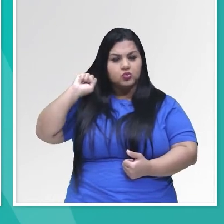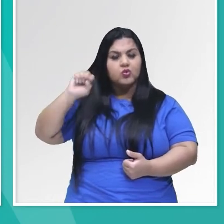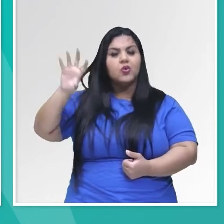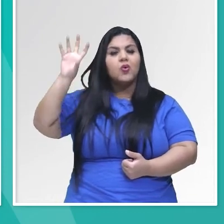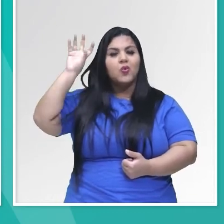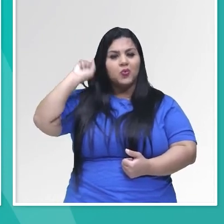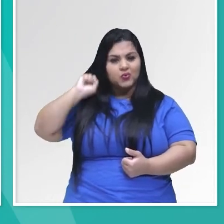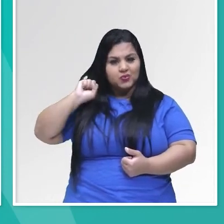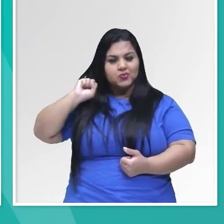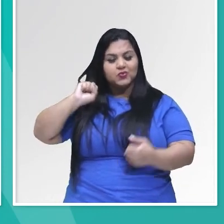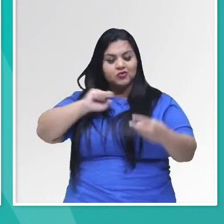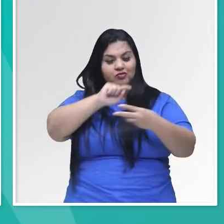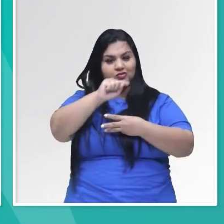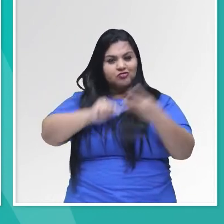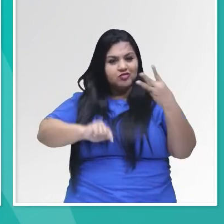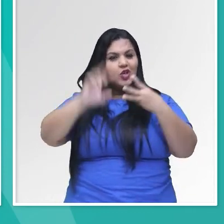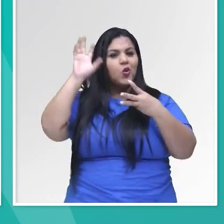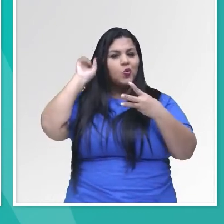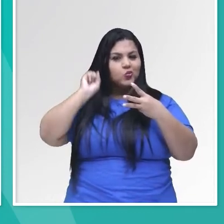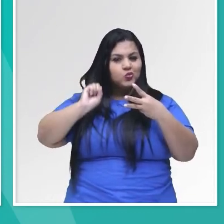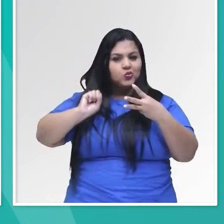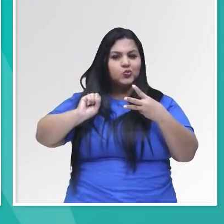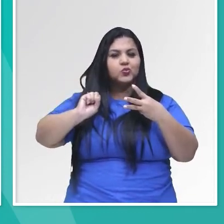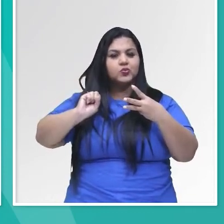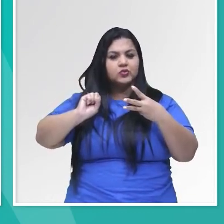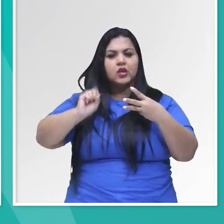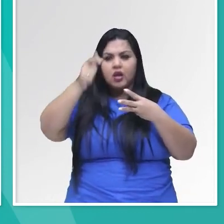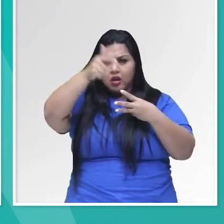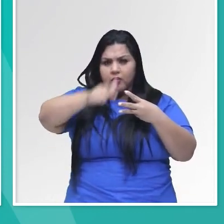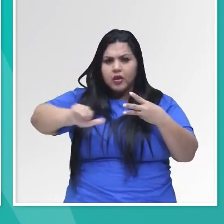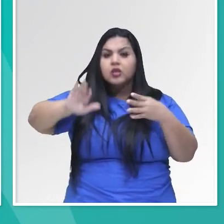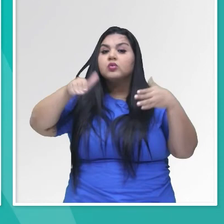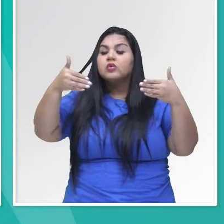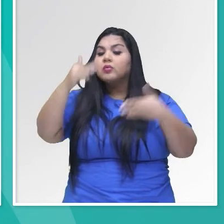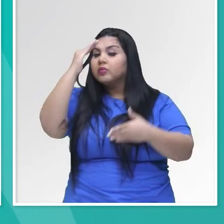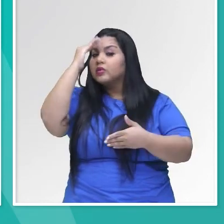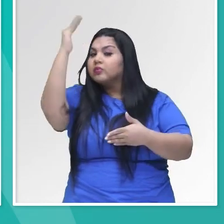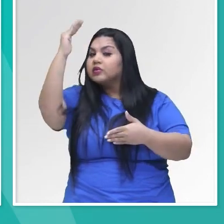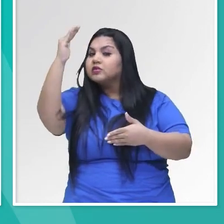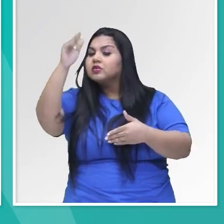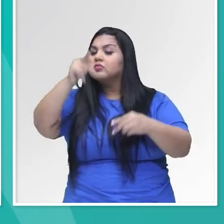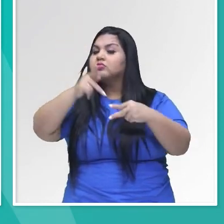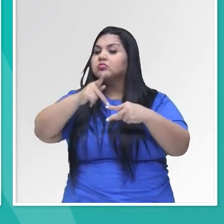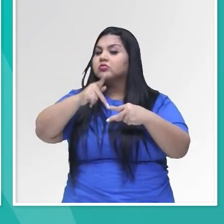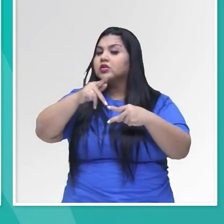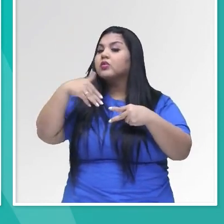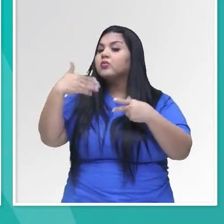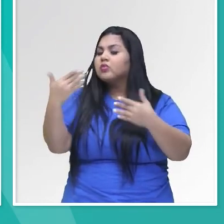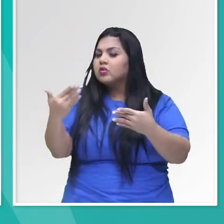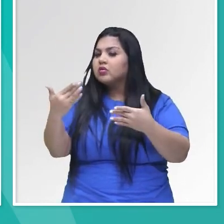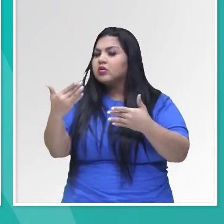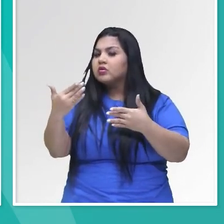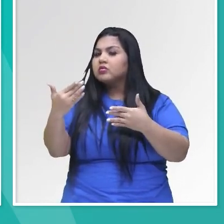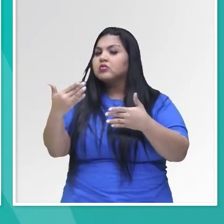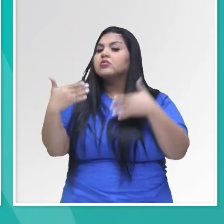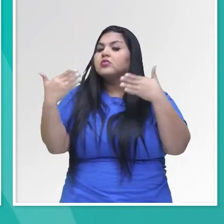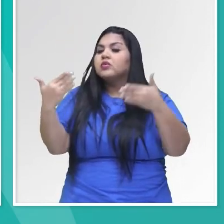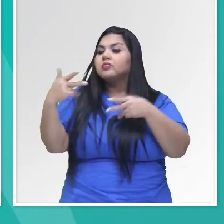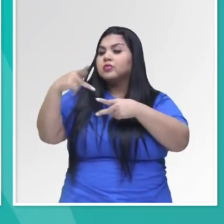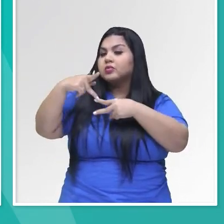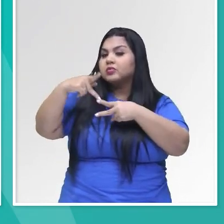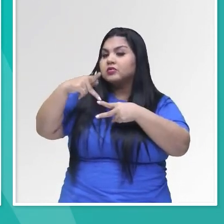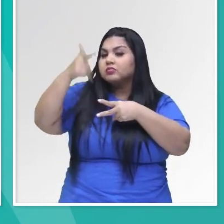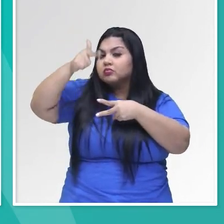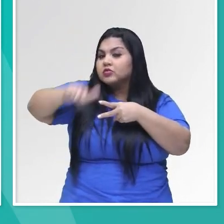Ouço. Fala o seguinte, repete quais são as 3 principais preposições. Quais são as 3 principais? Quais são? Quais